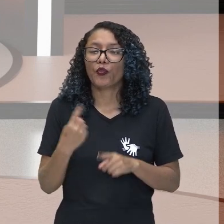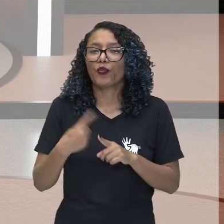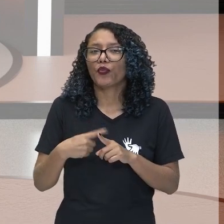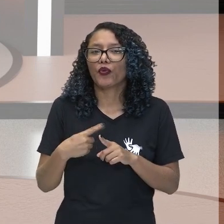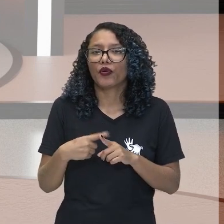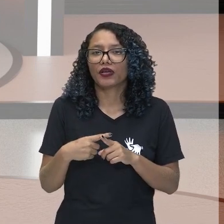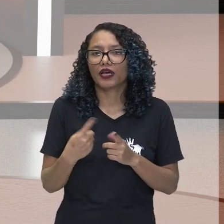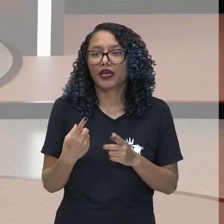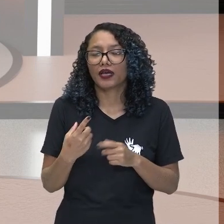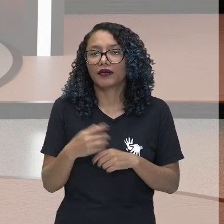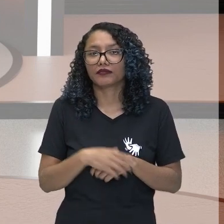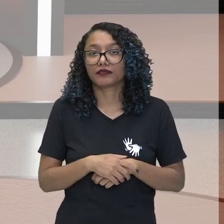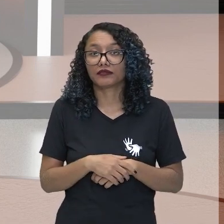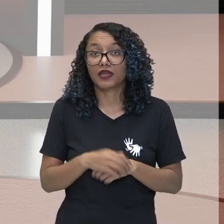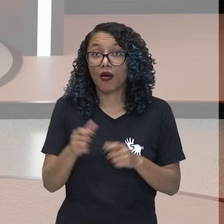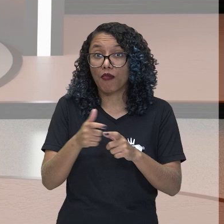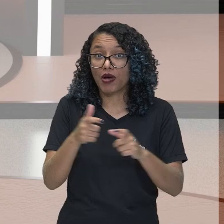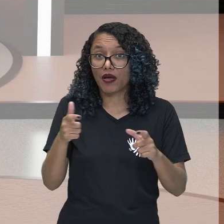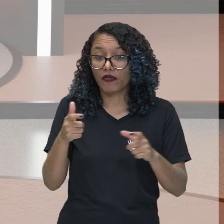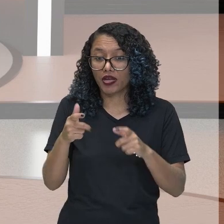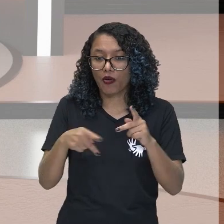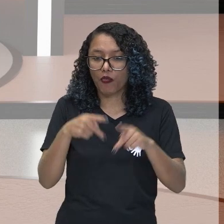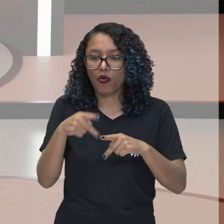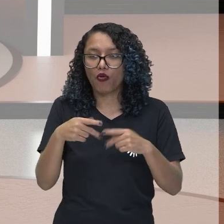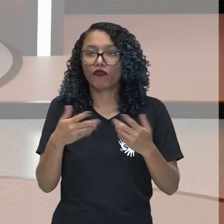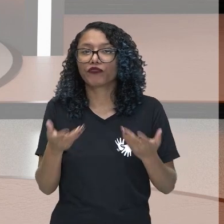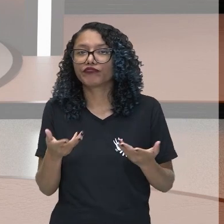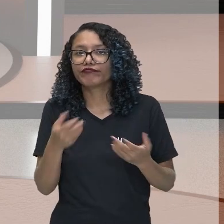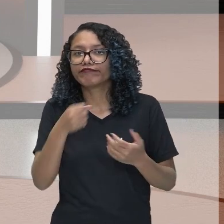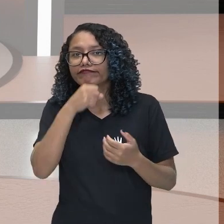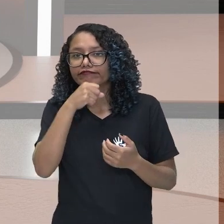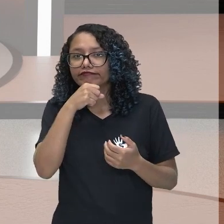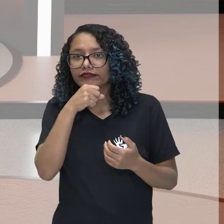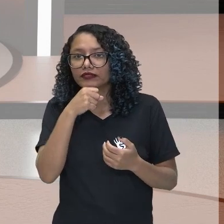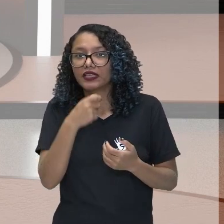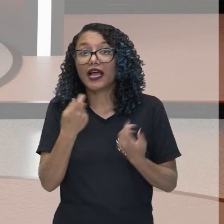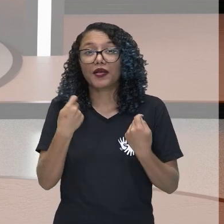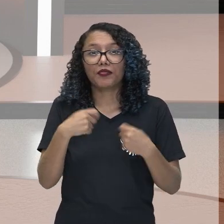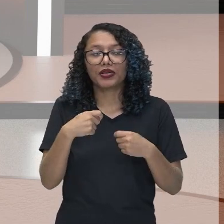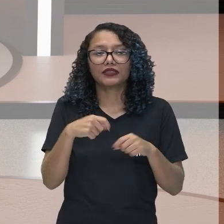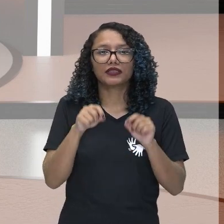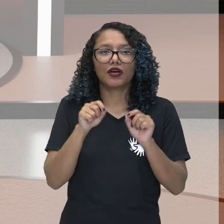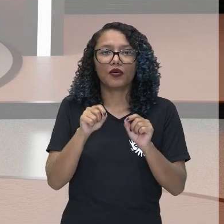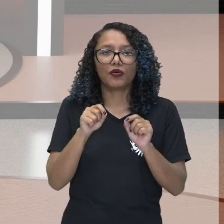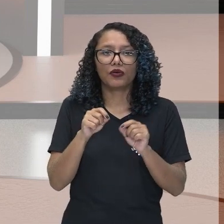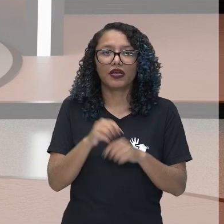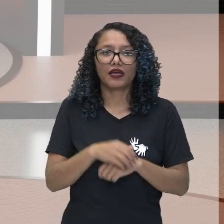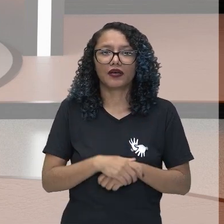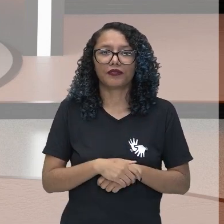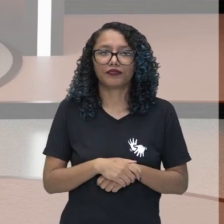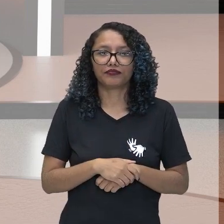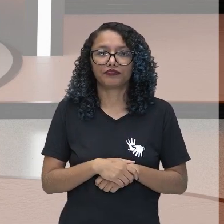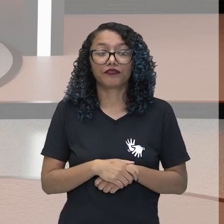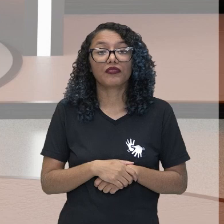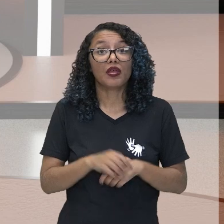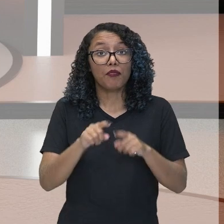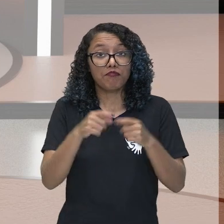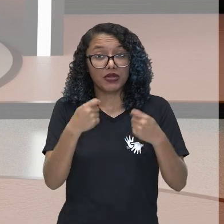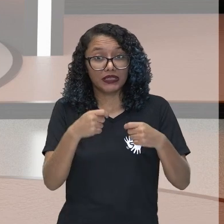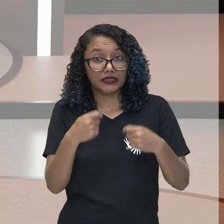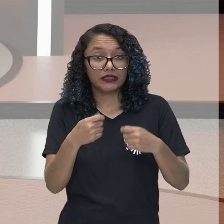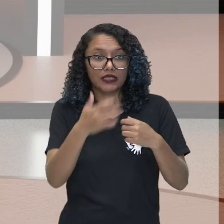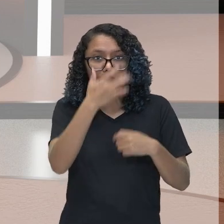estarem envelhecendo na Europa, porém, aí tem a preocupação de tentar manter ali o mercado de trabalho